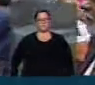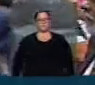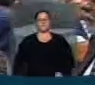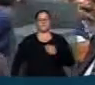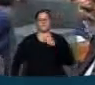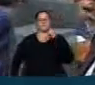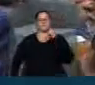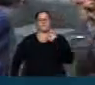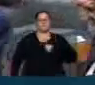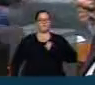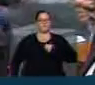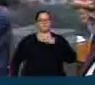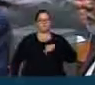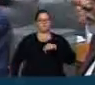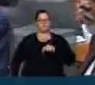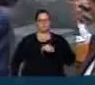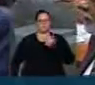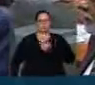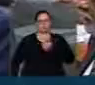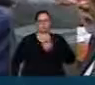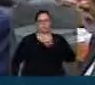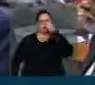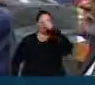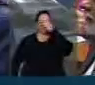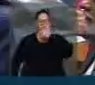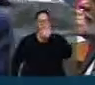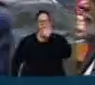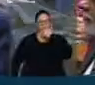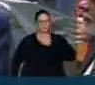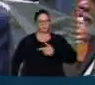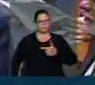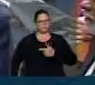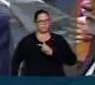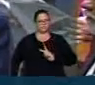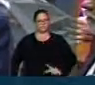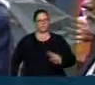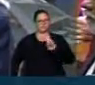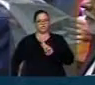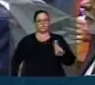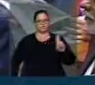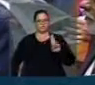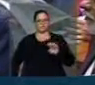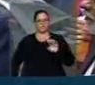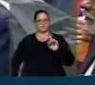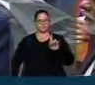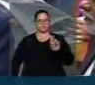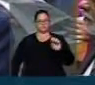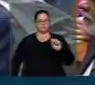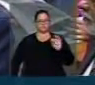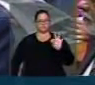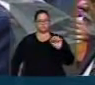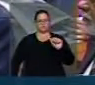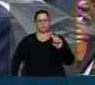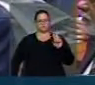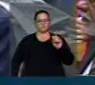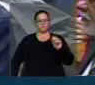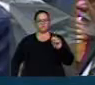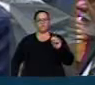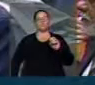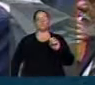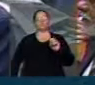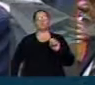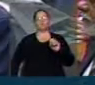aqui hoje do vice-presidente da Universidade Severino Sombra, senhor Gustavo de Oliveira do Amaral, o